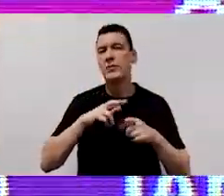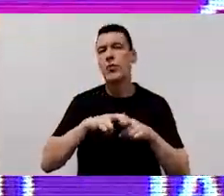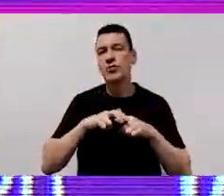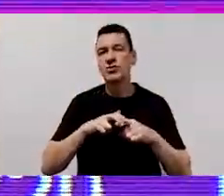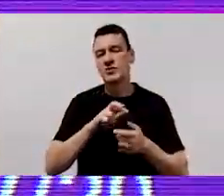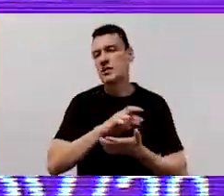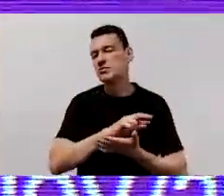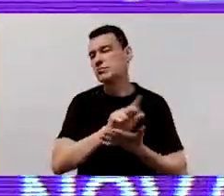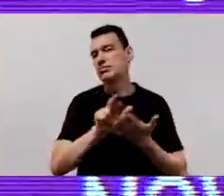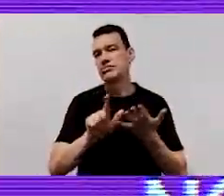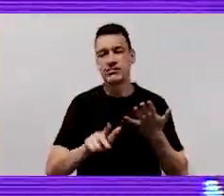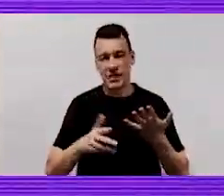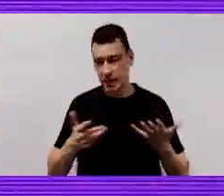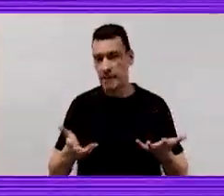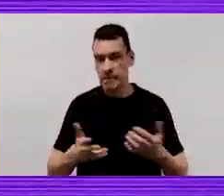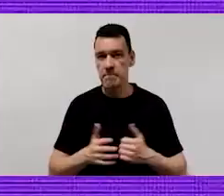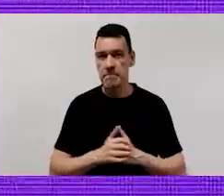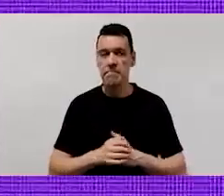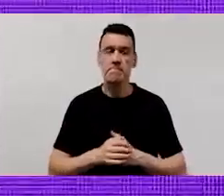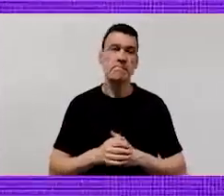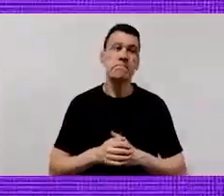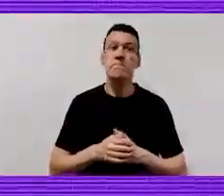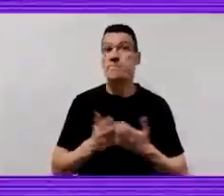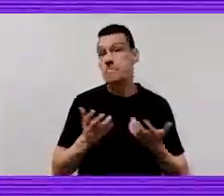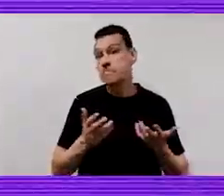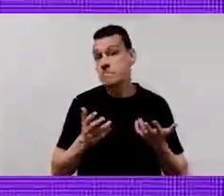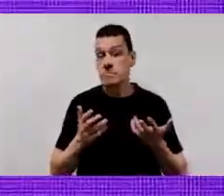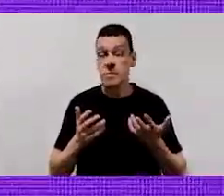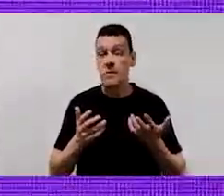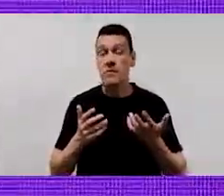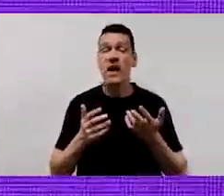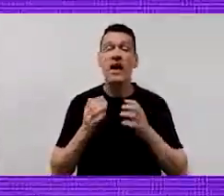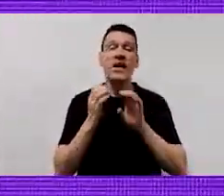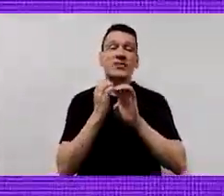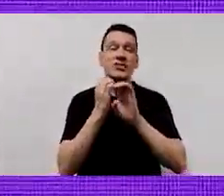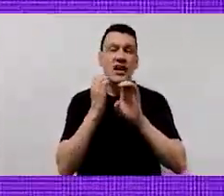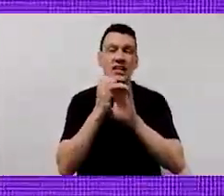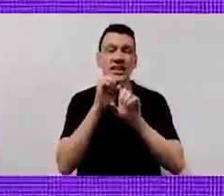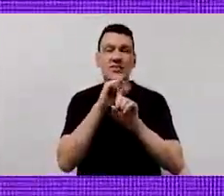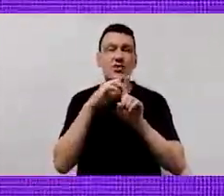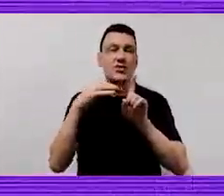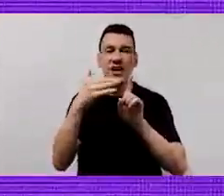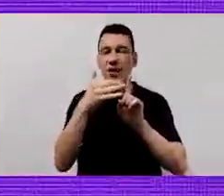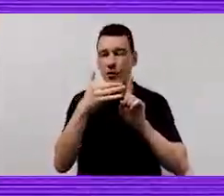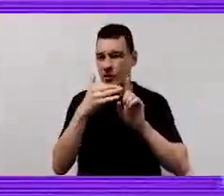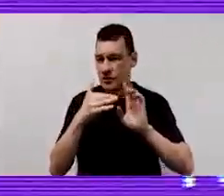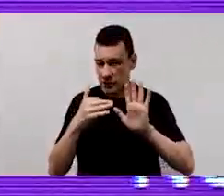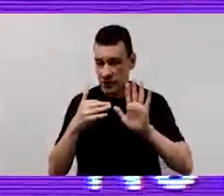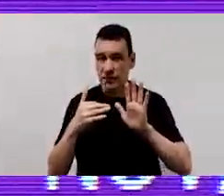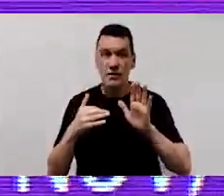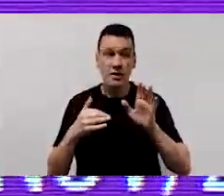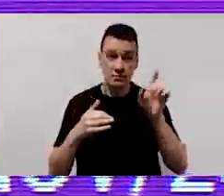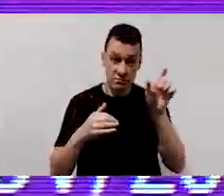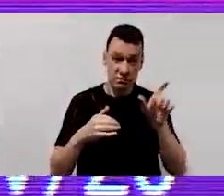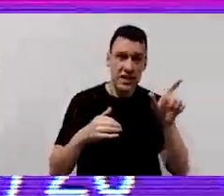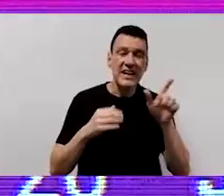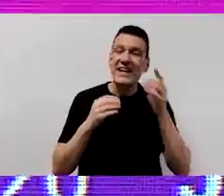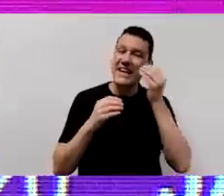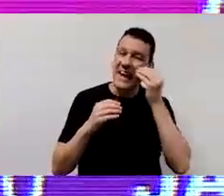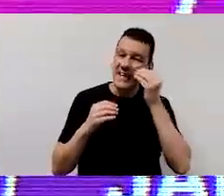registros. Tem desde a engenharia social, onde um fraudador tenta, por meio de redes sociais,